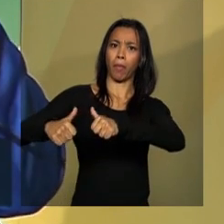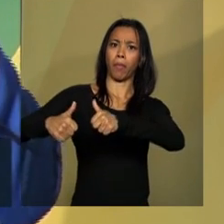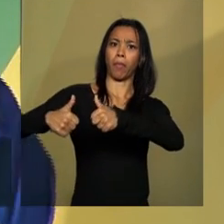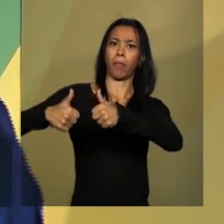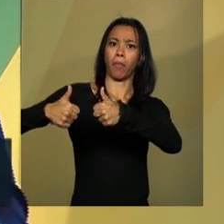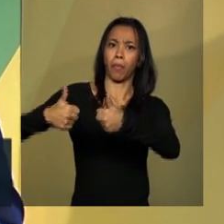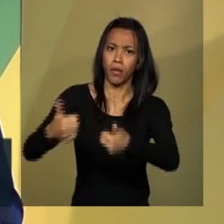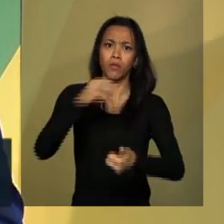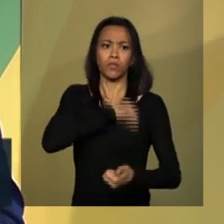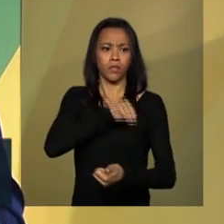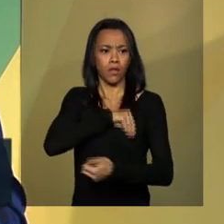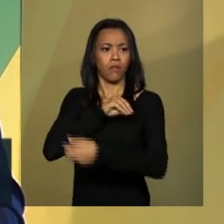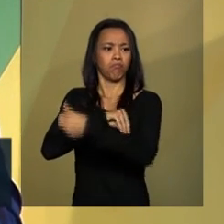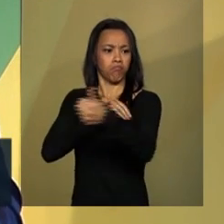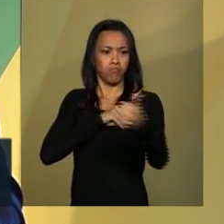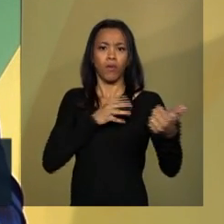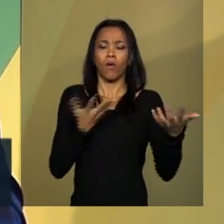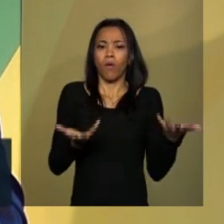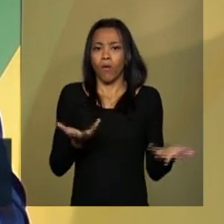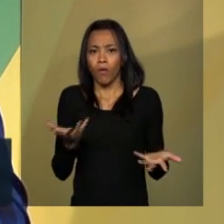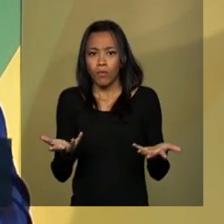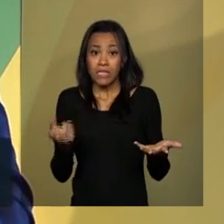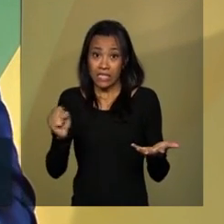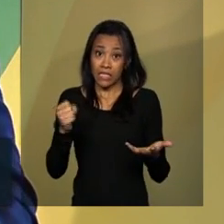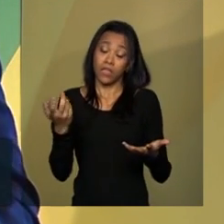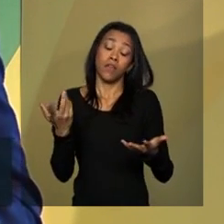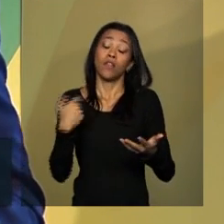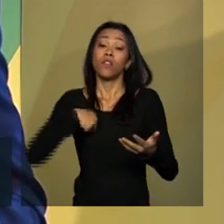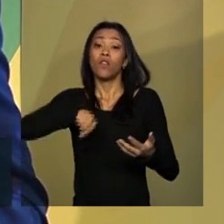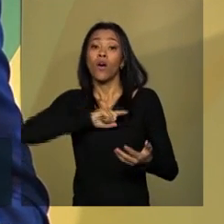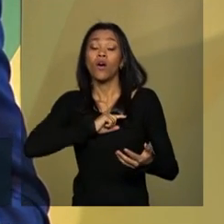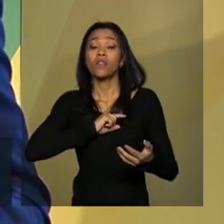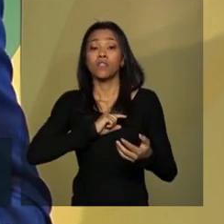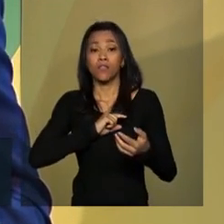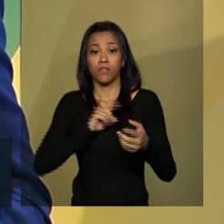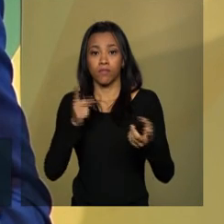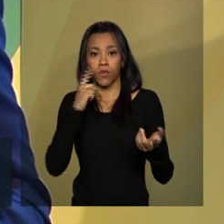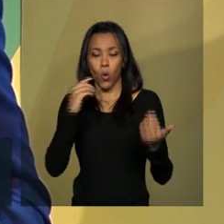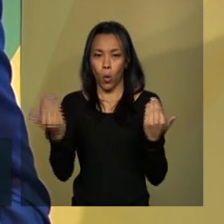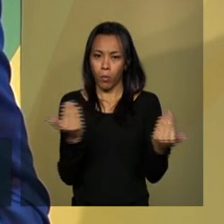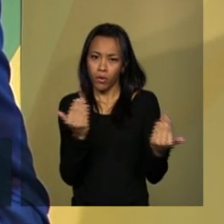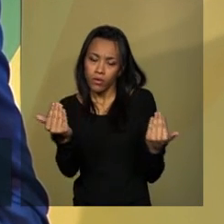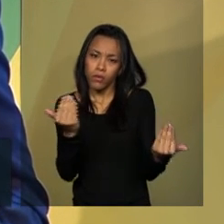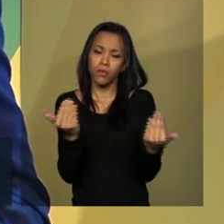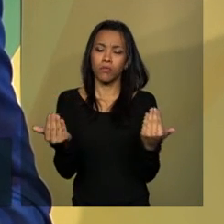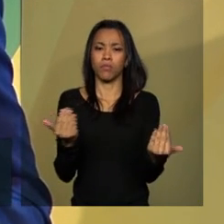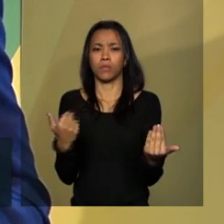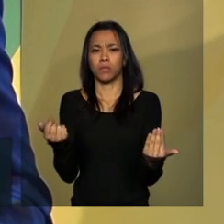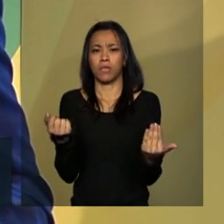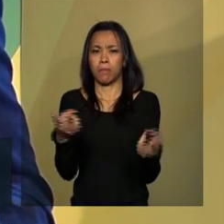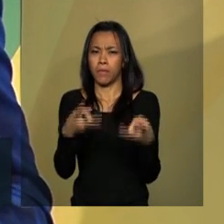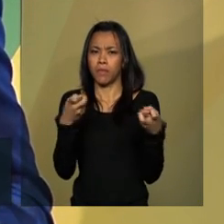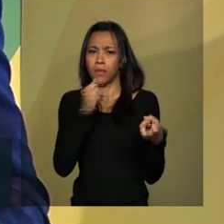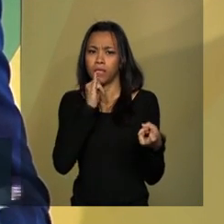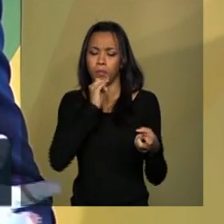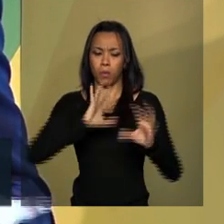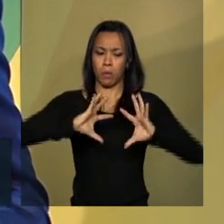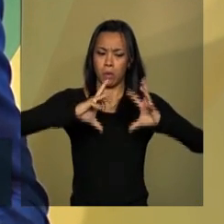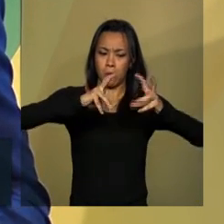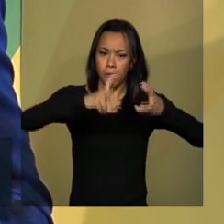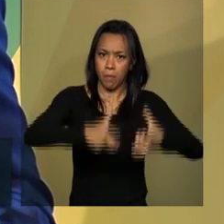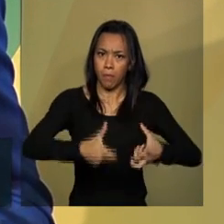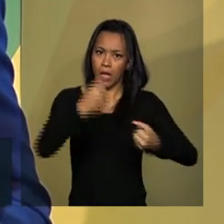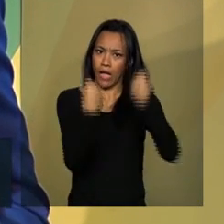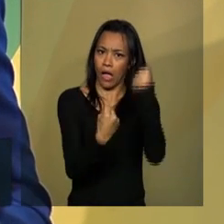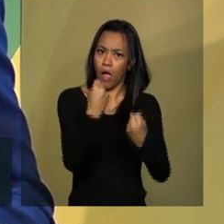renda média como o Brasil, que precisa acelerar seu crescimento. Quando a gente divide isso nos dois componentes principais, vemos que acerca de maquinaria e equipamento, o Brasil, na